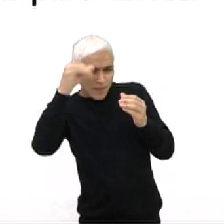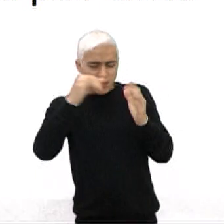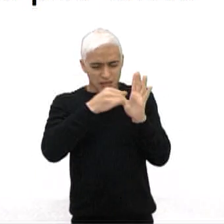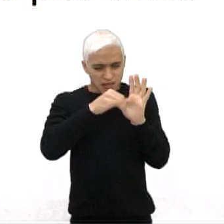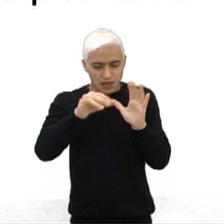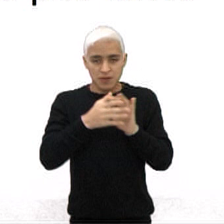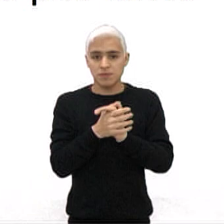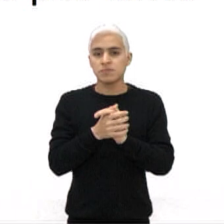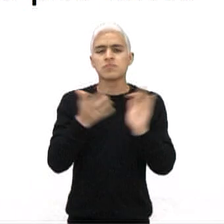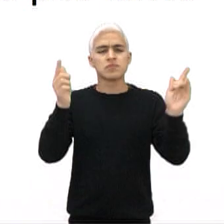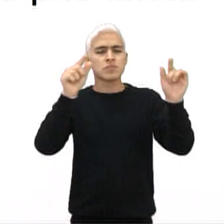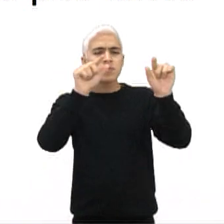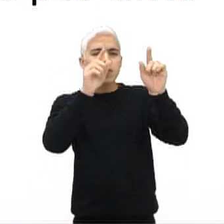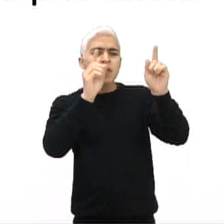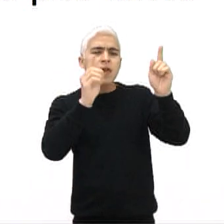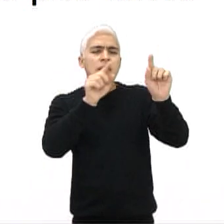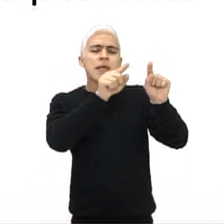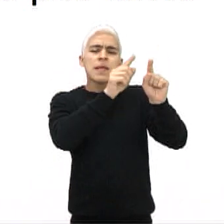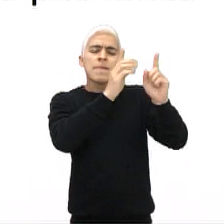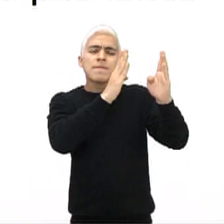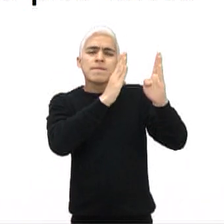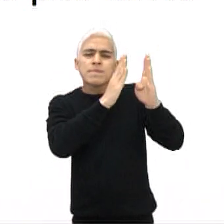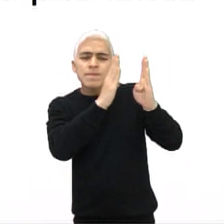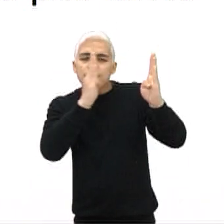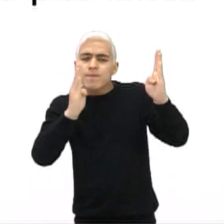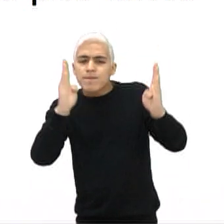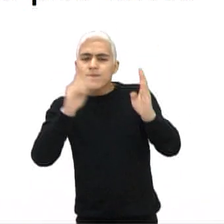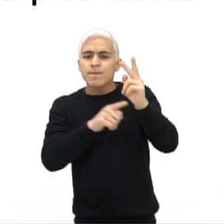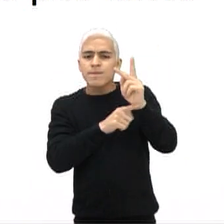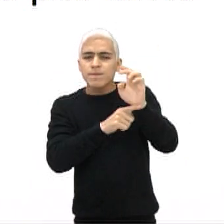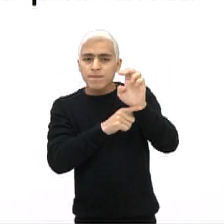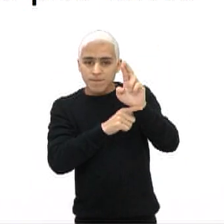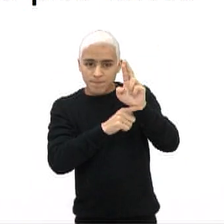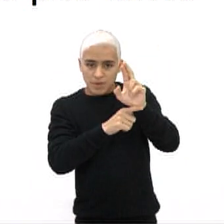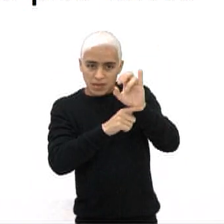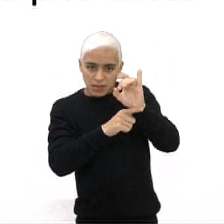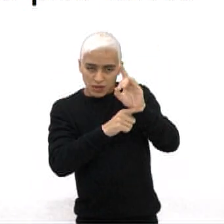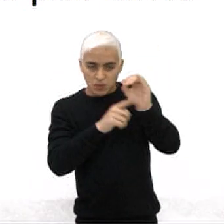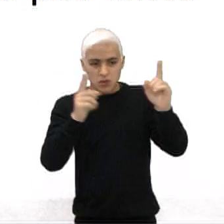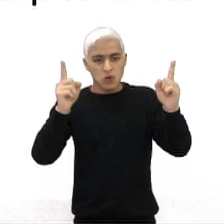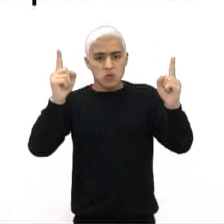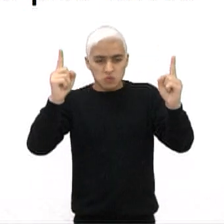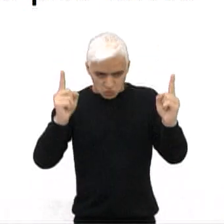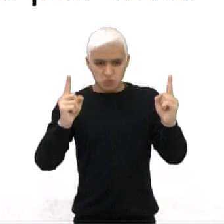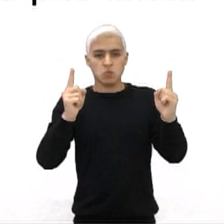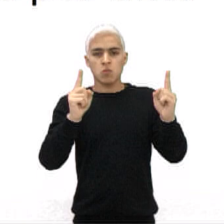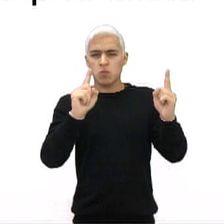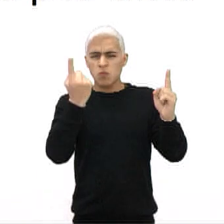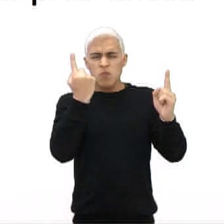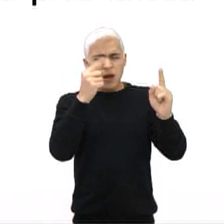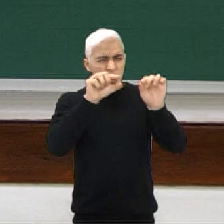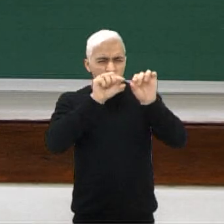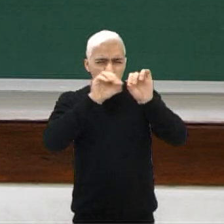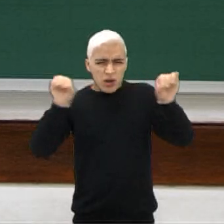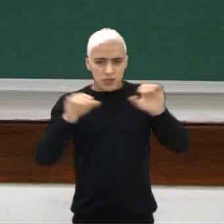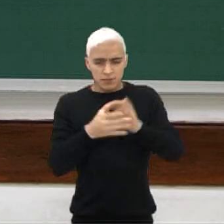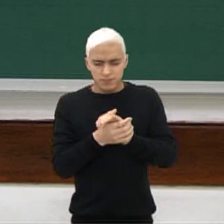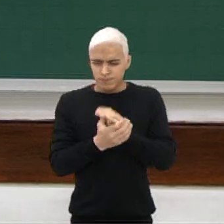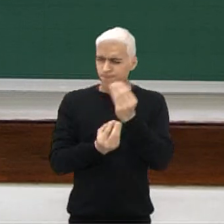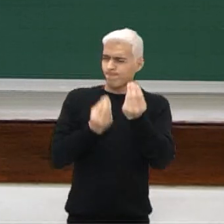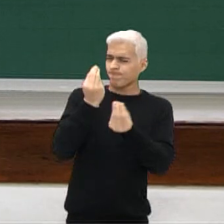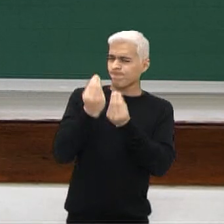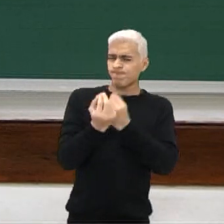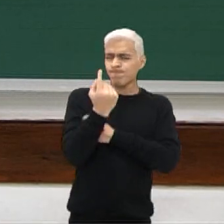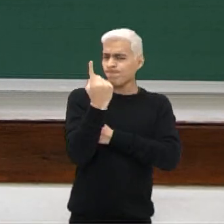uma única oração. Lembram? Uma única oração. Como é que eu sei disso? Como é que eu sei que é uma